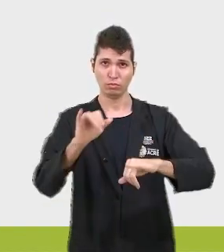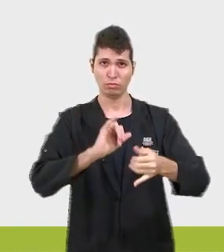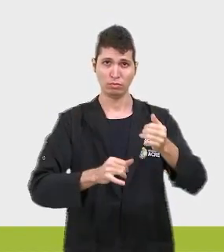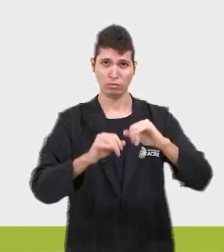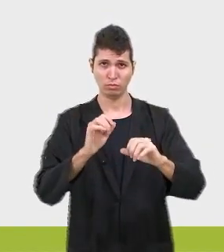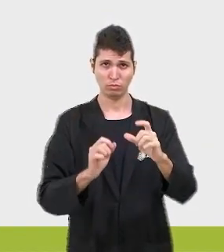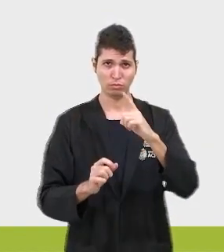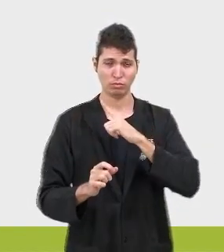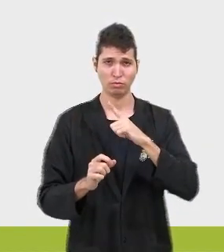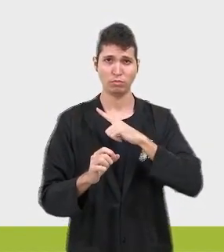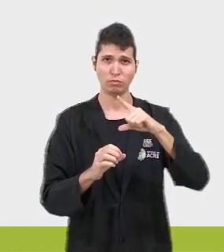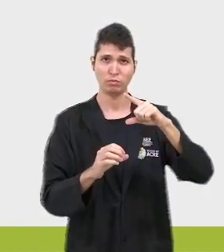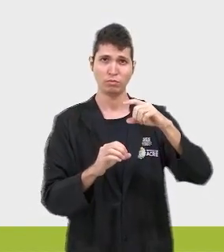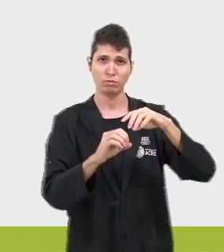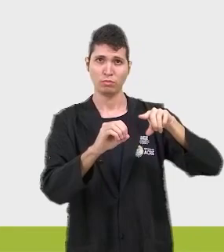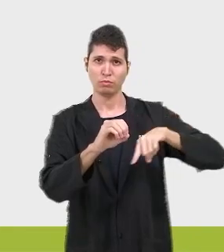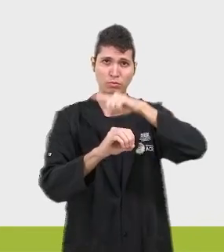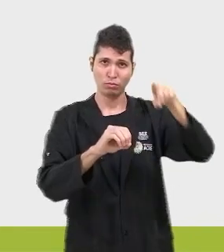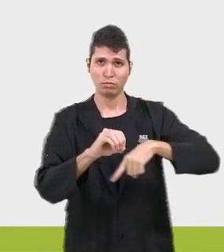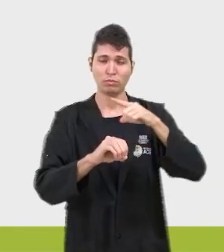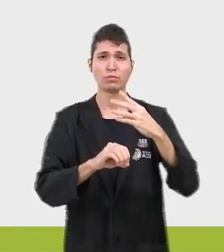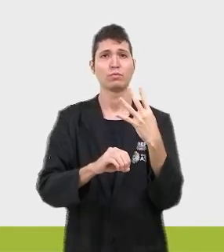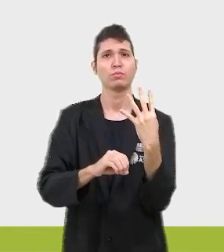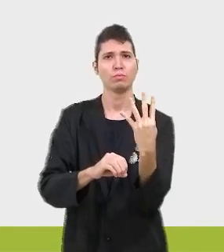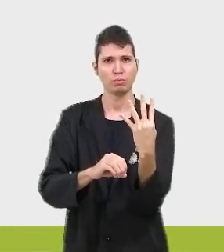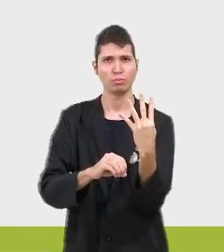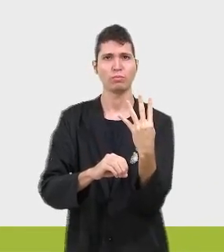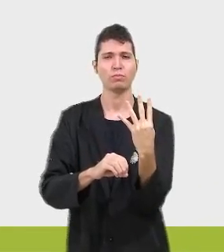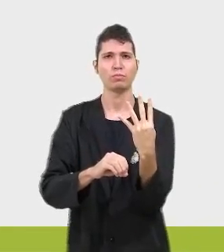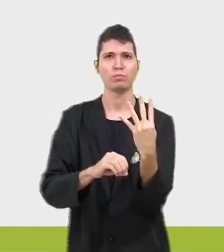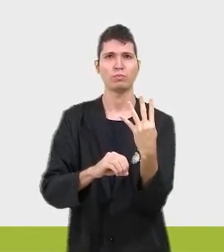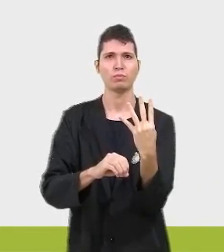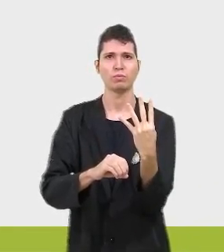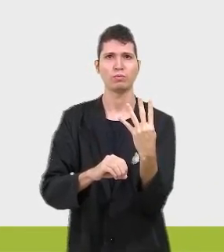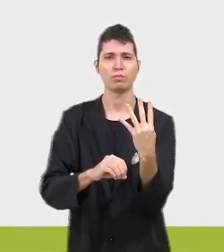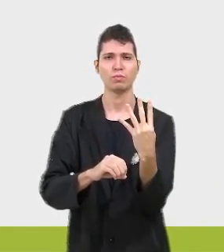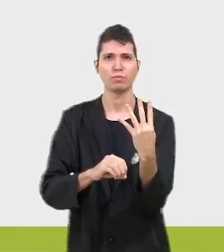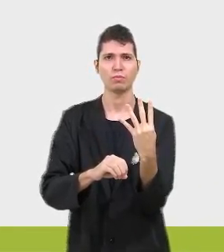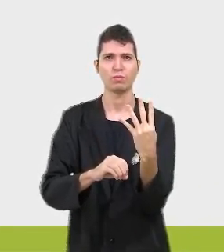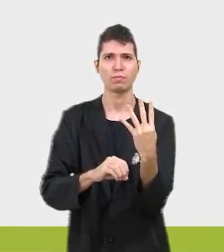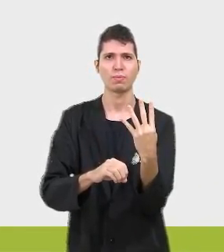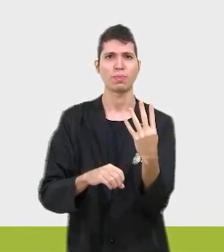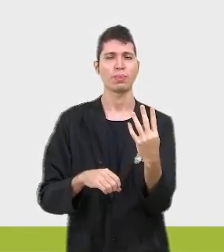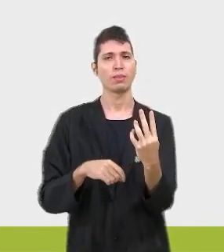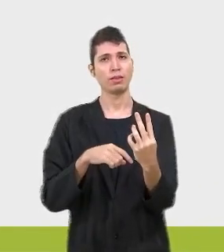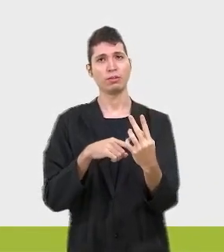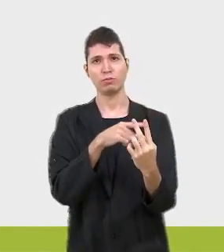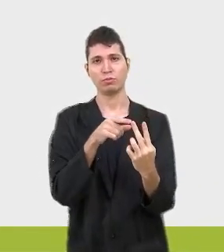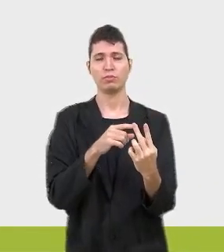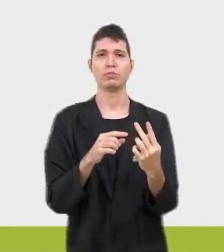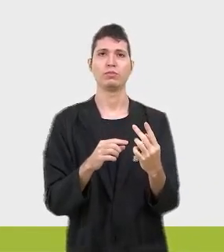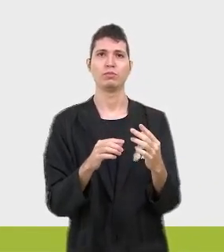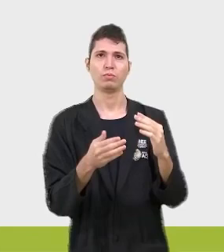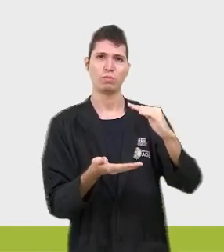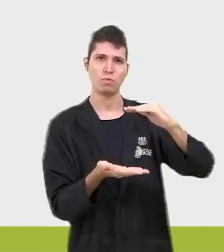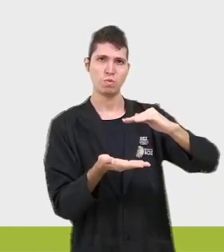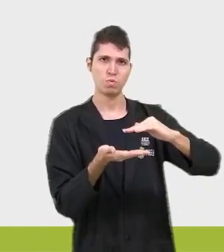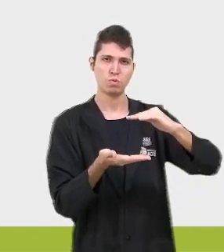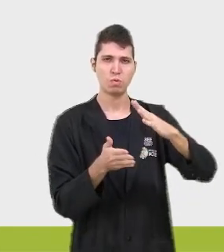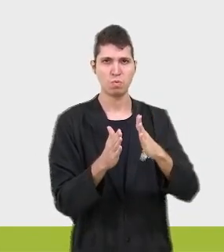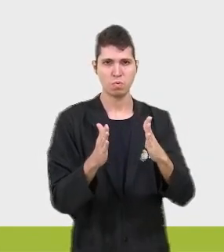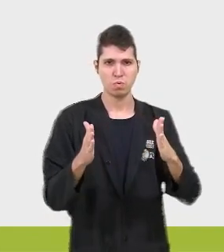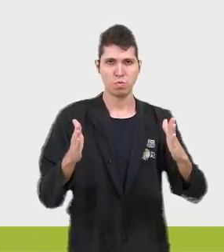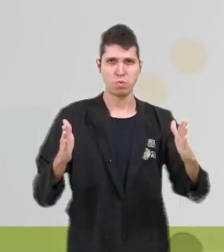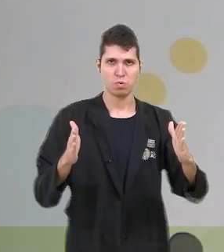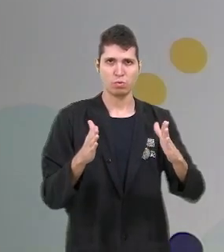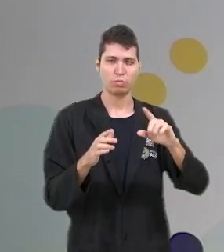4 camadas. Aí eu poderia concluir aí que os dois vão ter raios de tamanhos iguais, mas não vai ser dessa